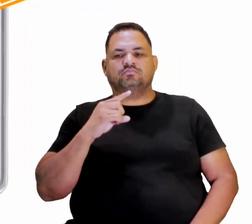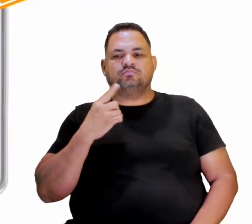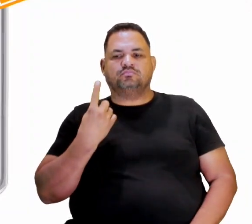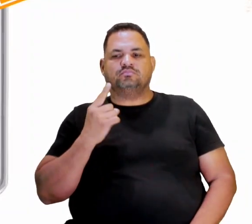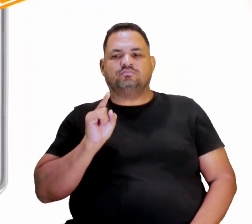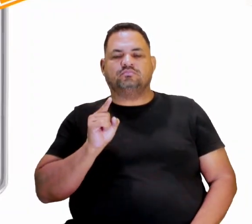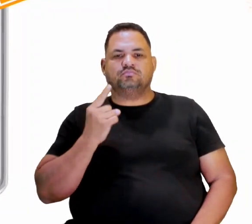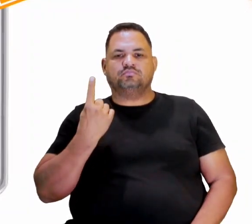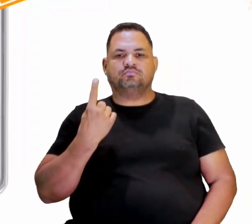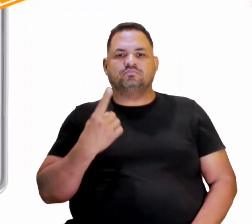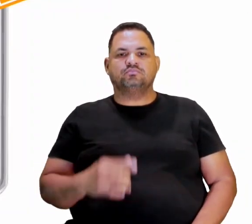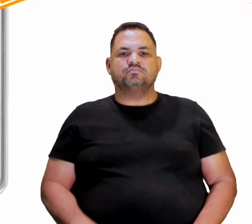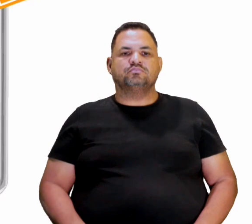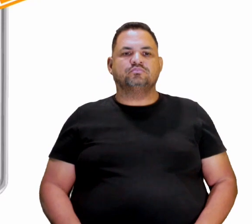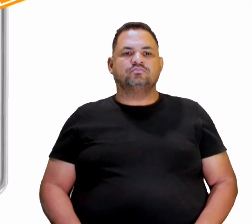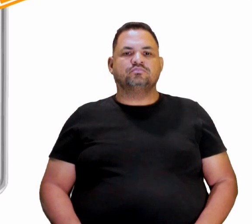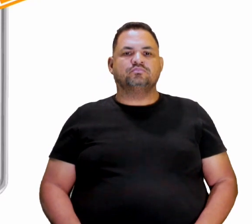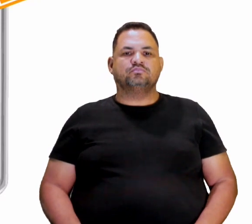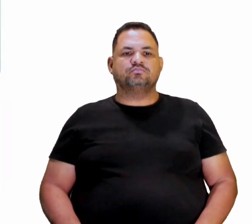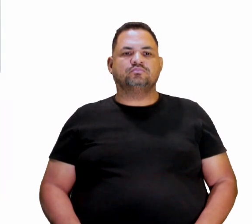21.1.